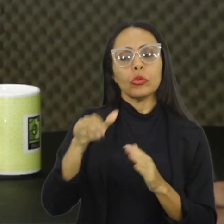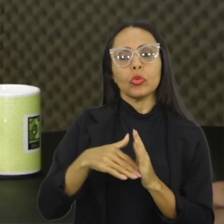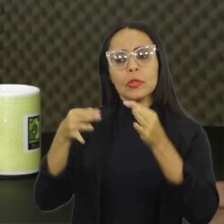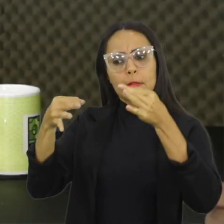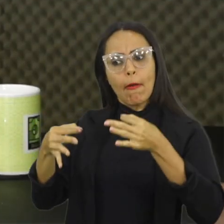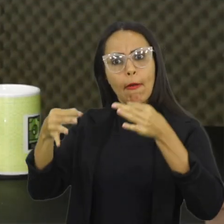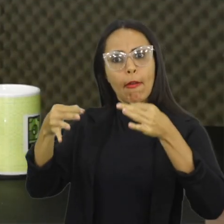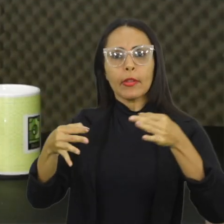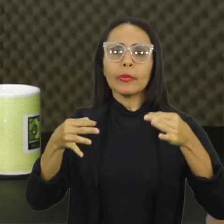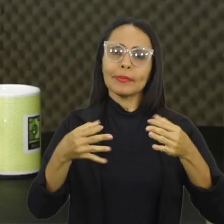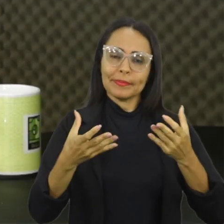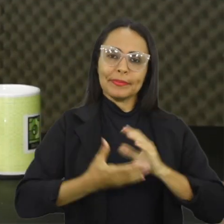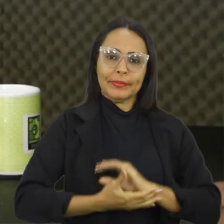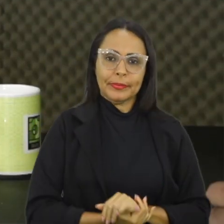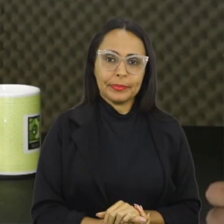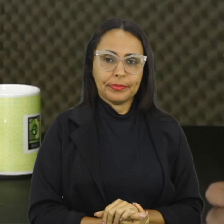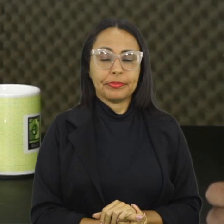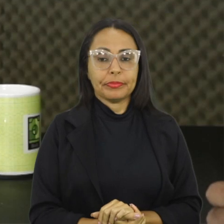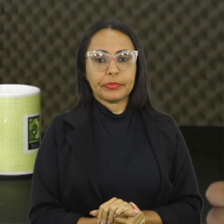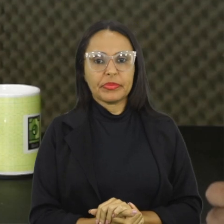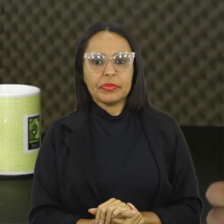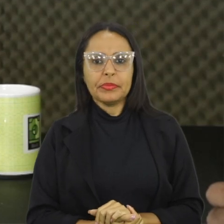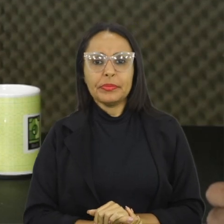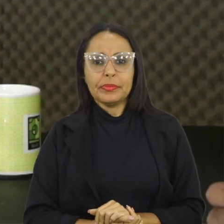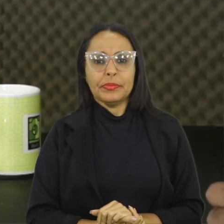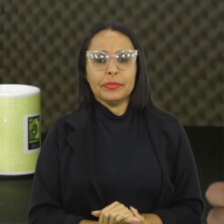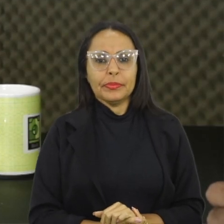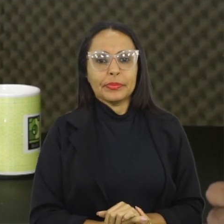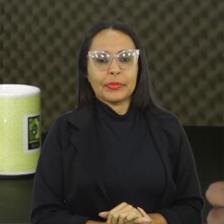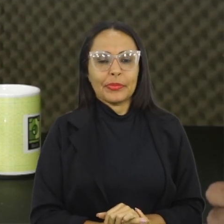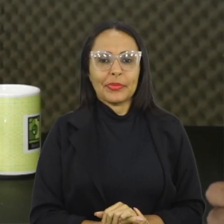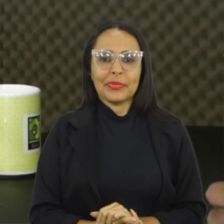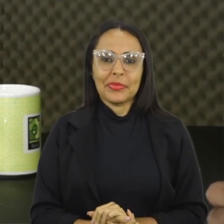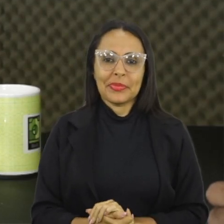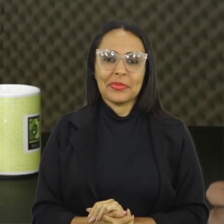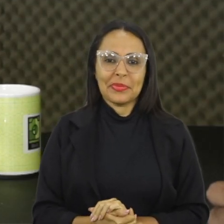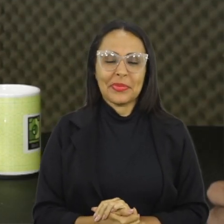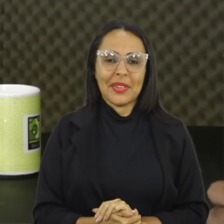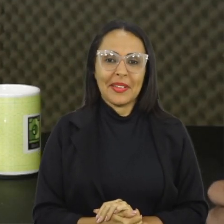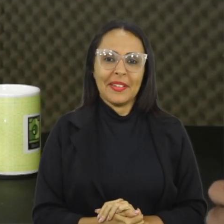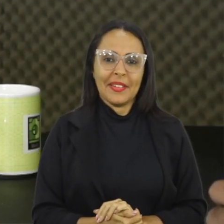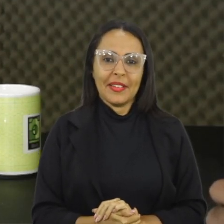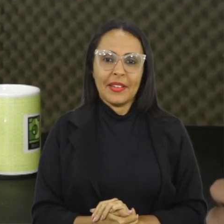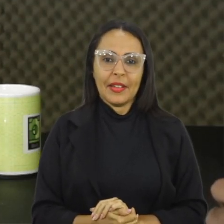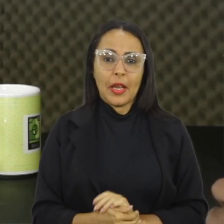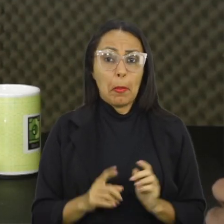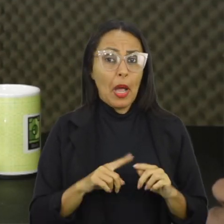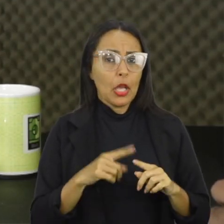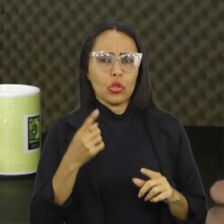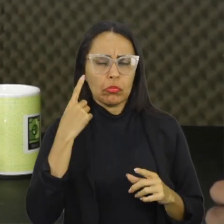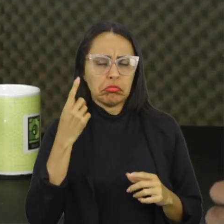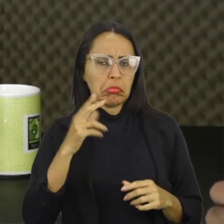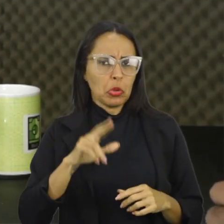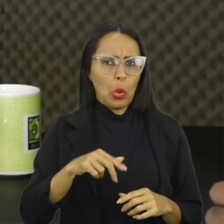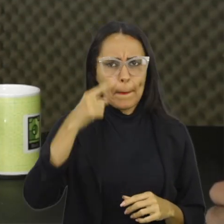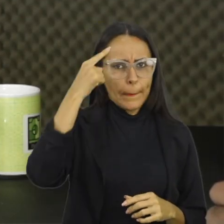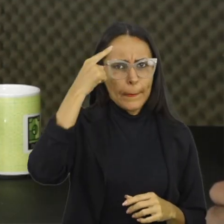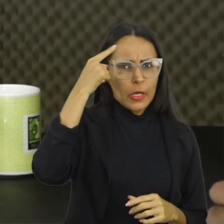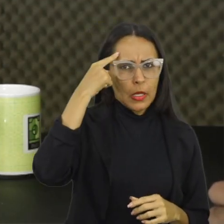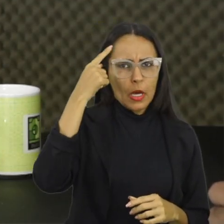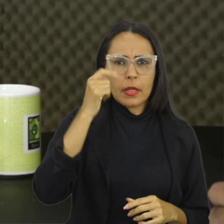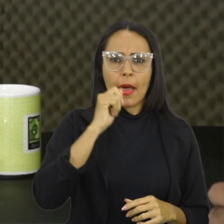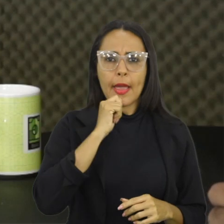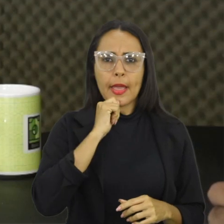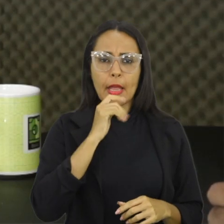povo, assim. Errei muito, lógico, né? É claro. Mas isso... nunca pensando ainda em